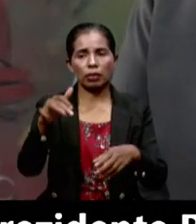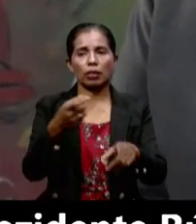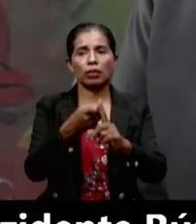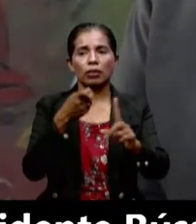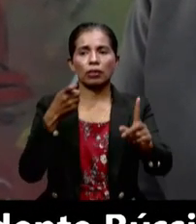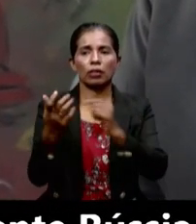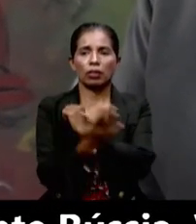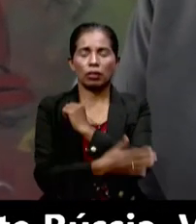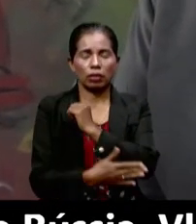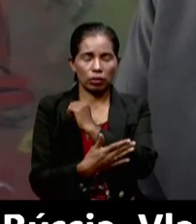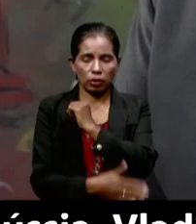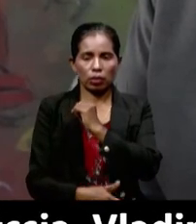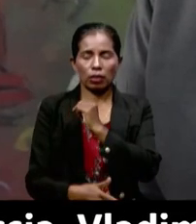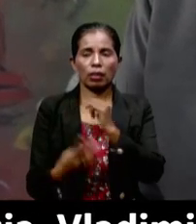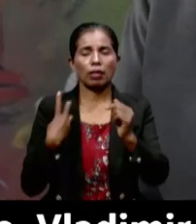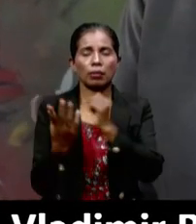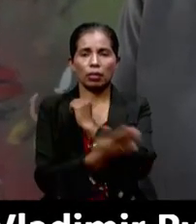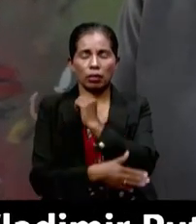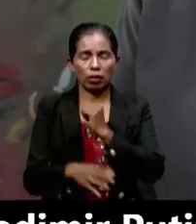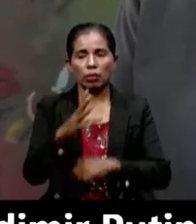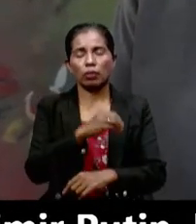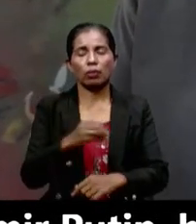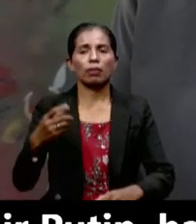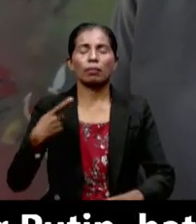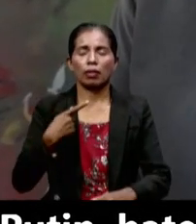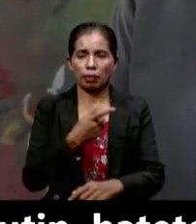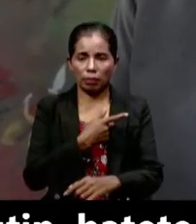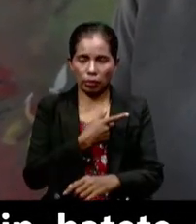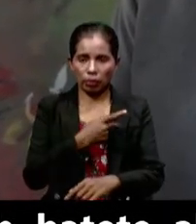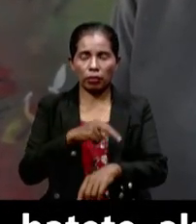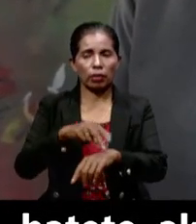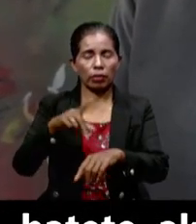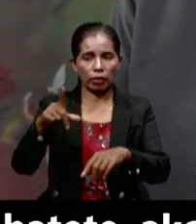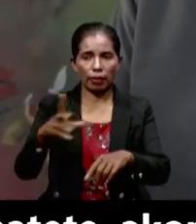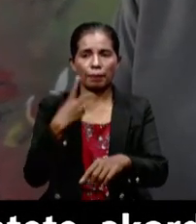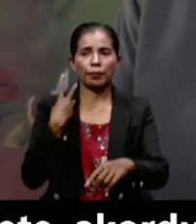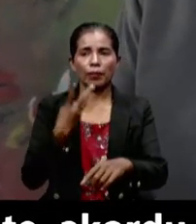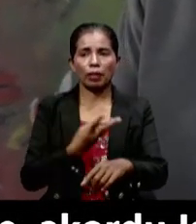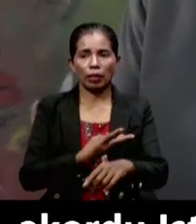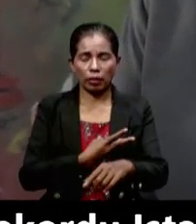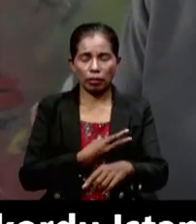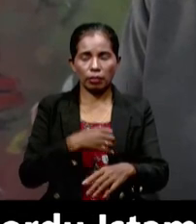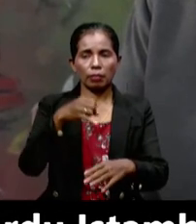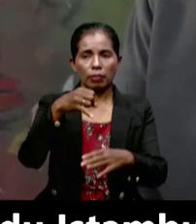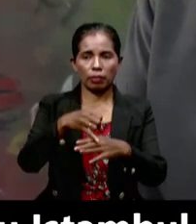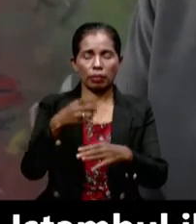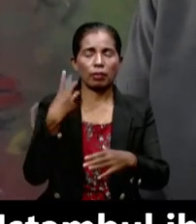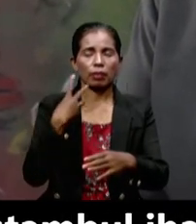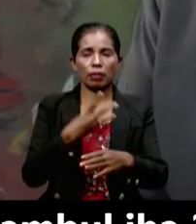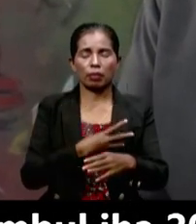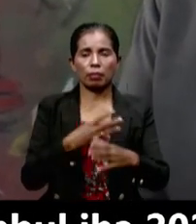no nosso governo e no Parlamento. Portanto, ficamos eternamente gratos a